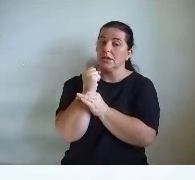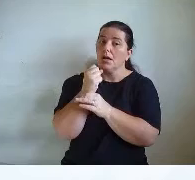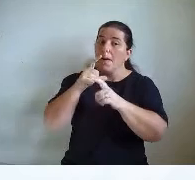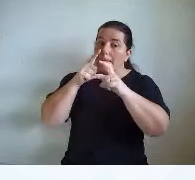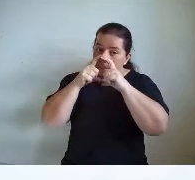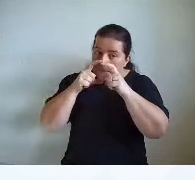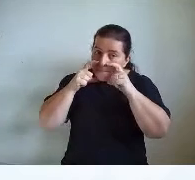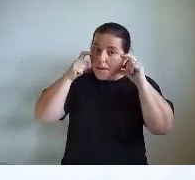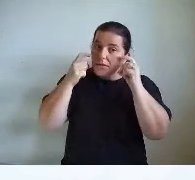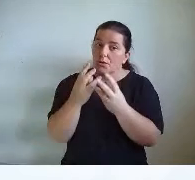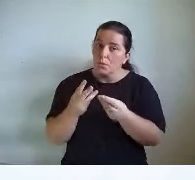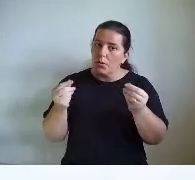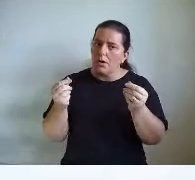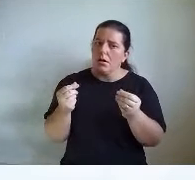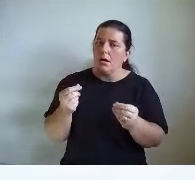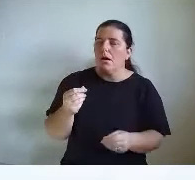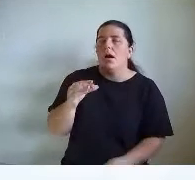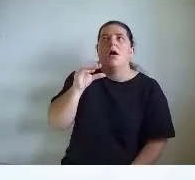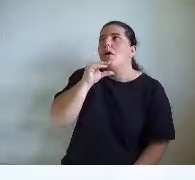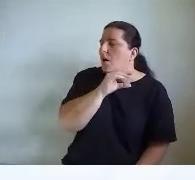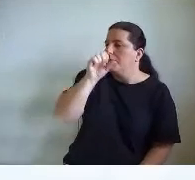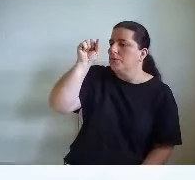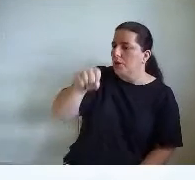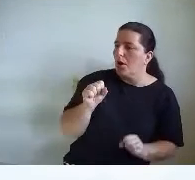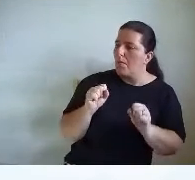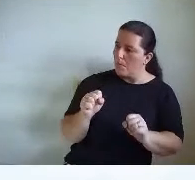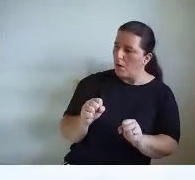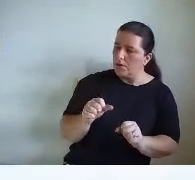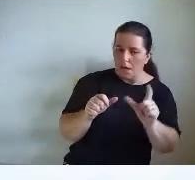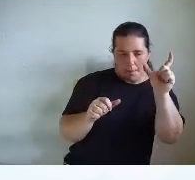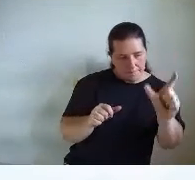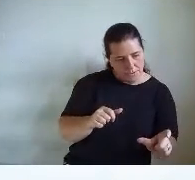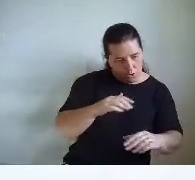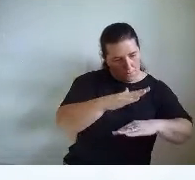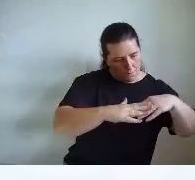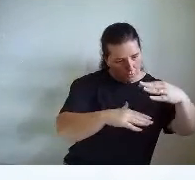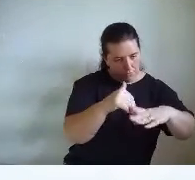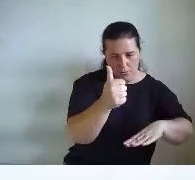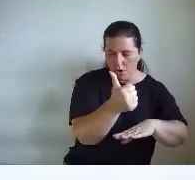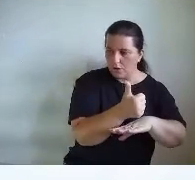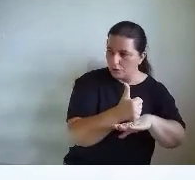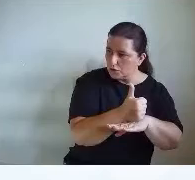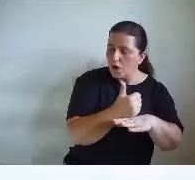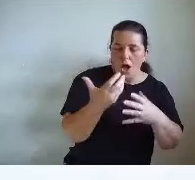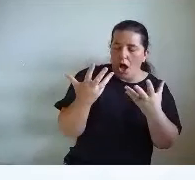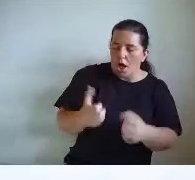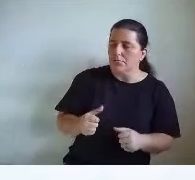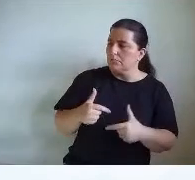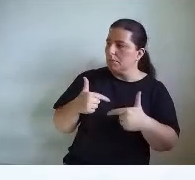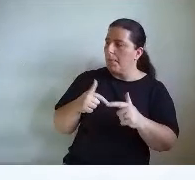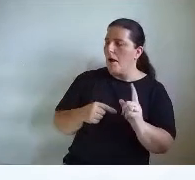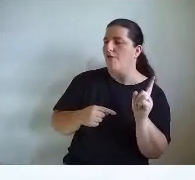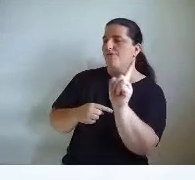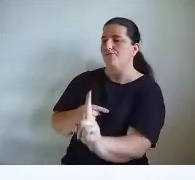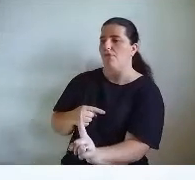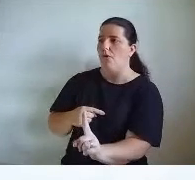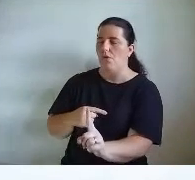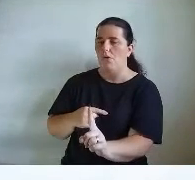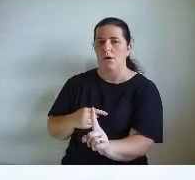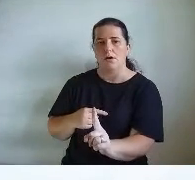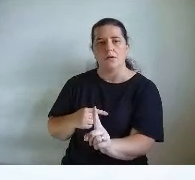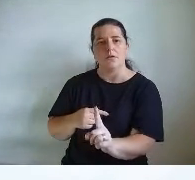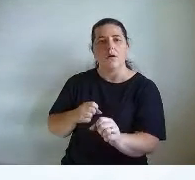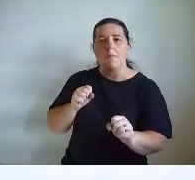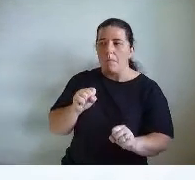pode, sim, se recusar a trabalhar nessas condições. Ele tem o direito de resistir a essa imposição,